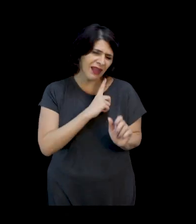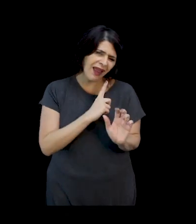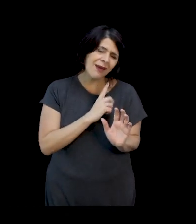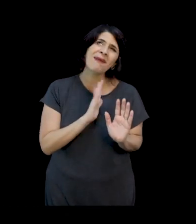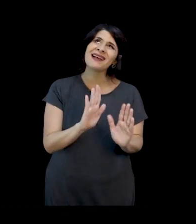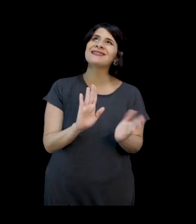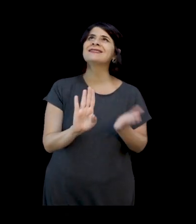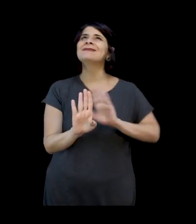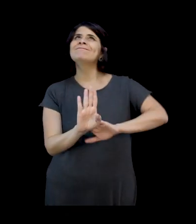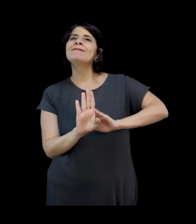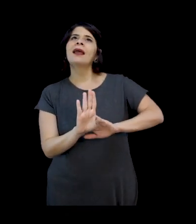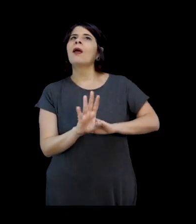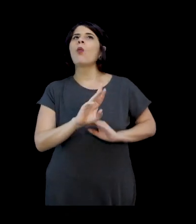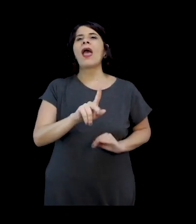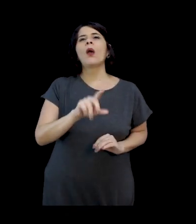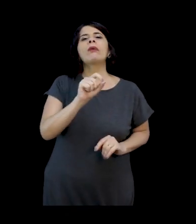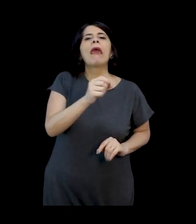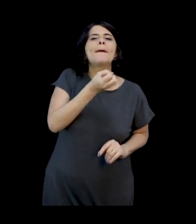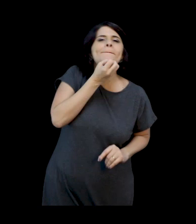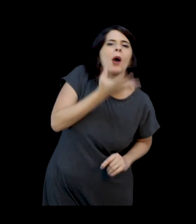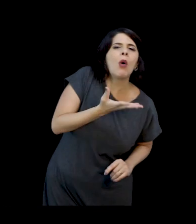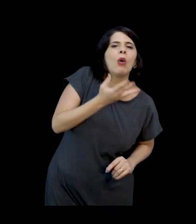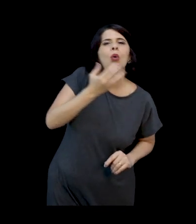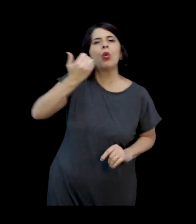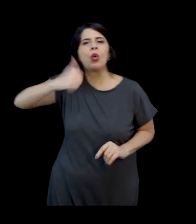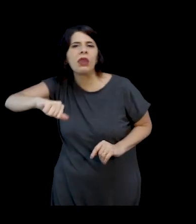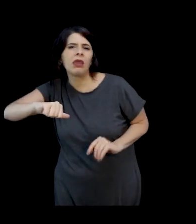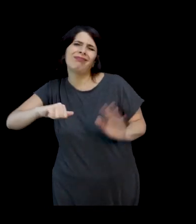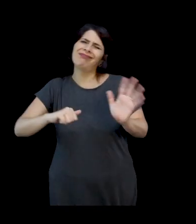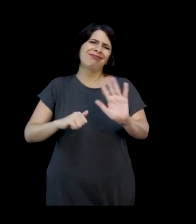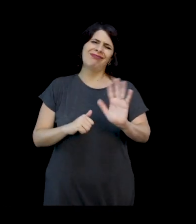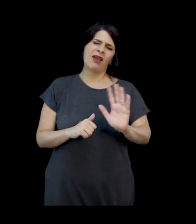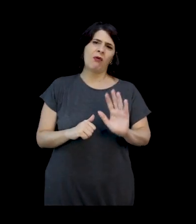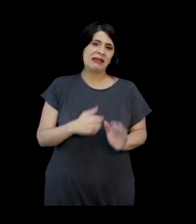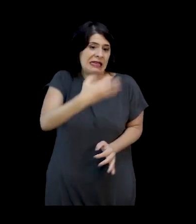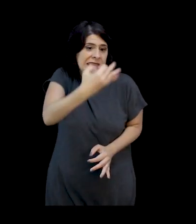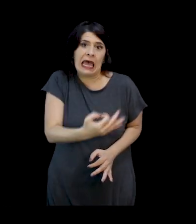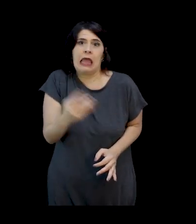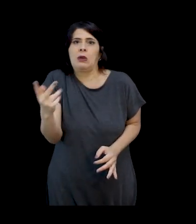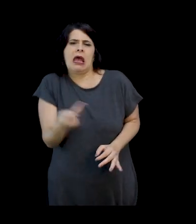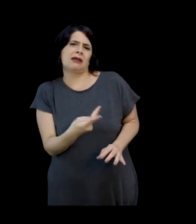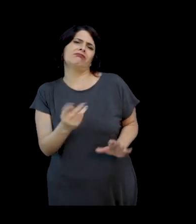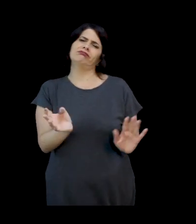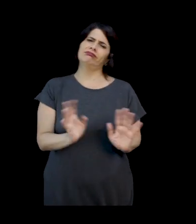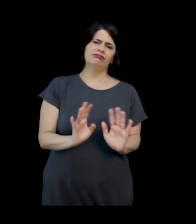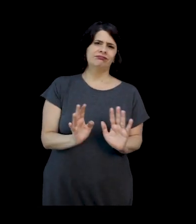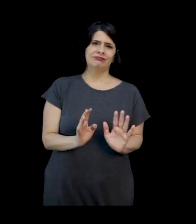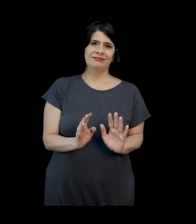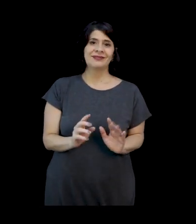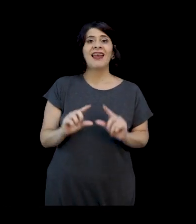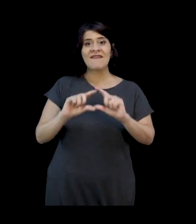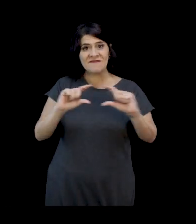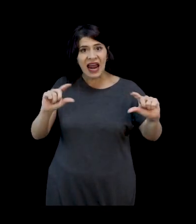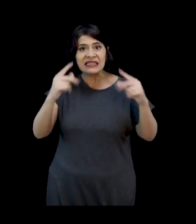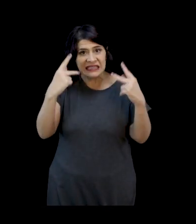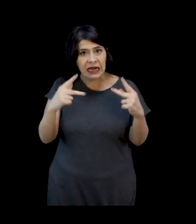Eles têm um valor, mas não é necessariamente no sentido do bem, daquilo que é bom, da coisa certa. Estou